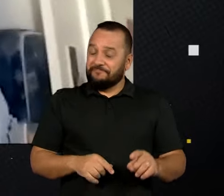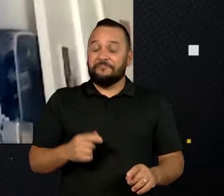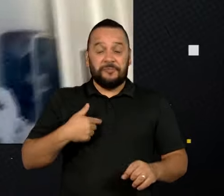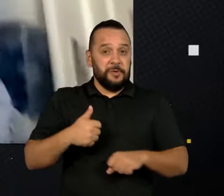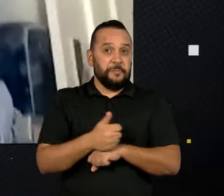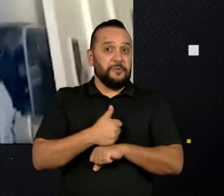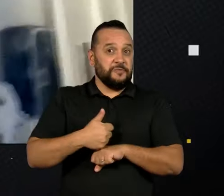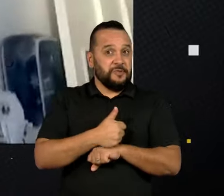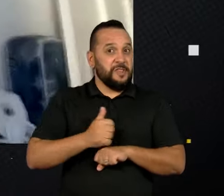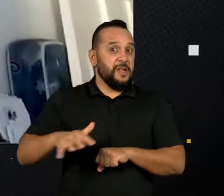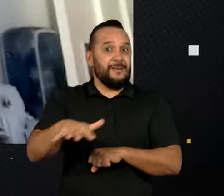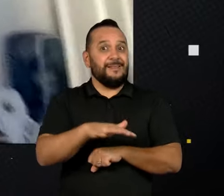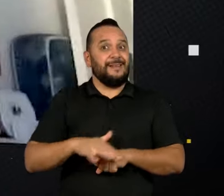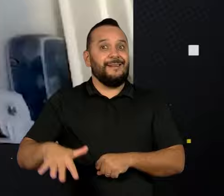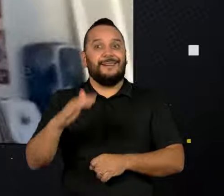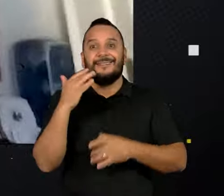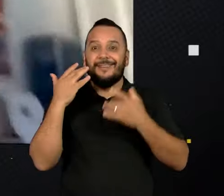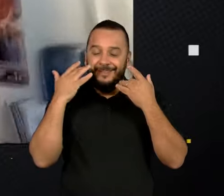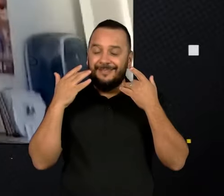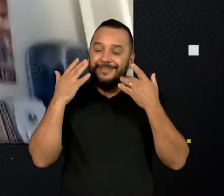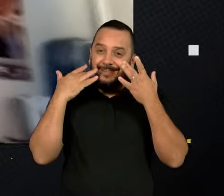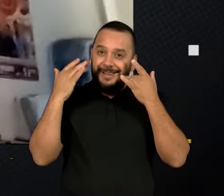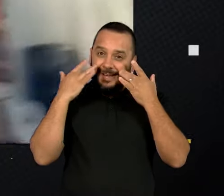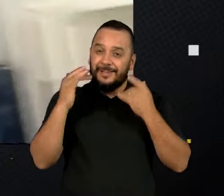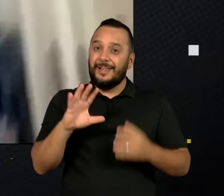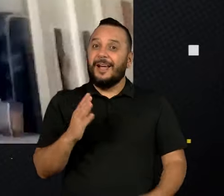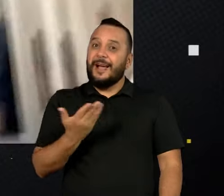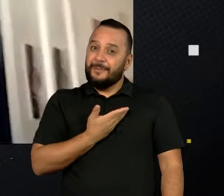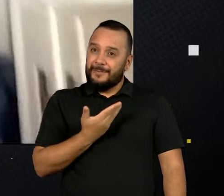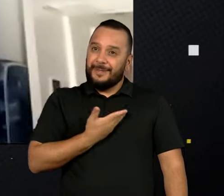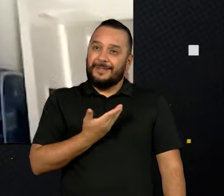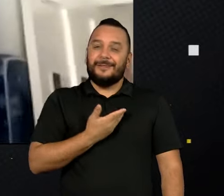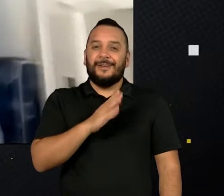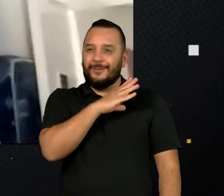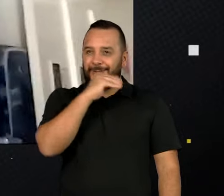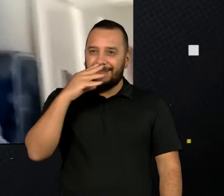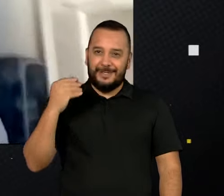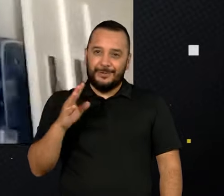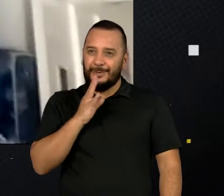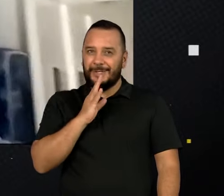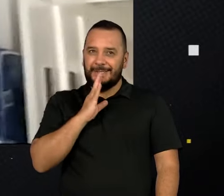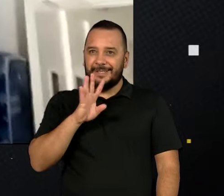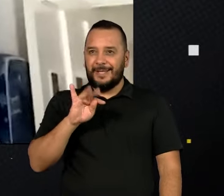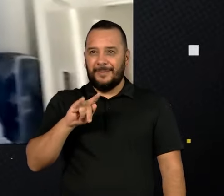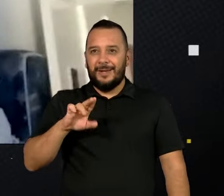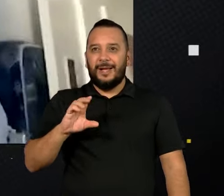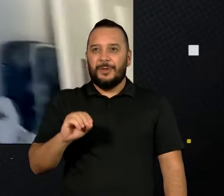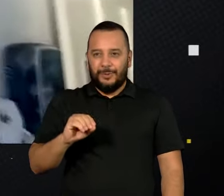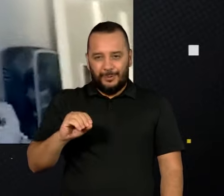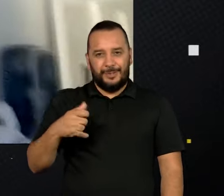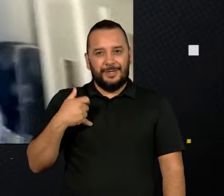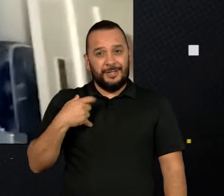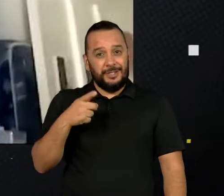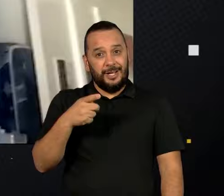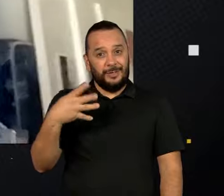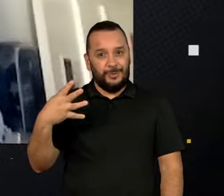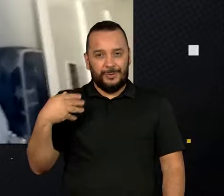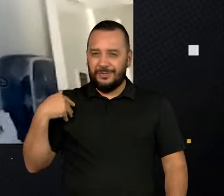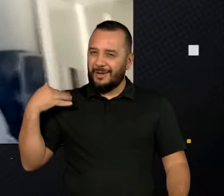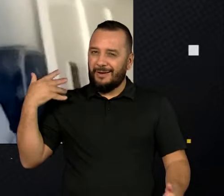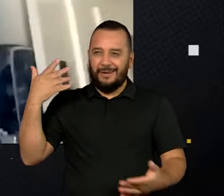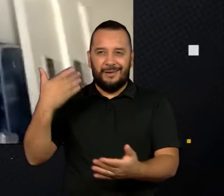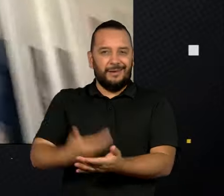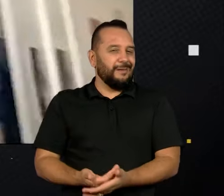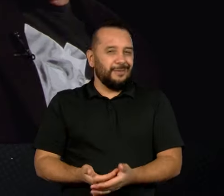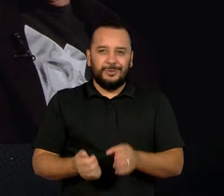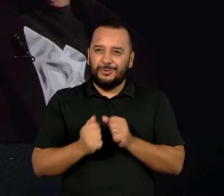dramaturgo, um amigo querido da minha adolescência. Nós nos conhecemos no Teatro Tablado aos 14 anos de idade e nunca mais a gente se